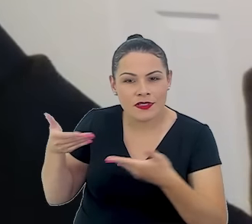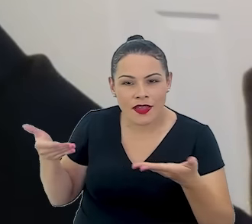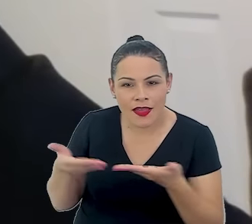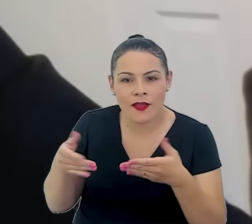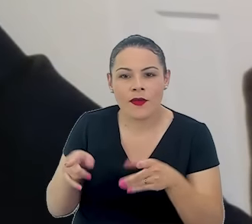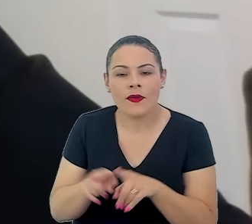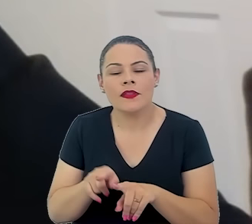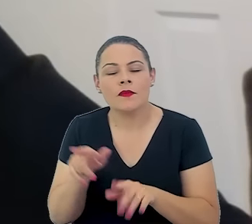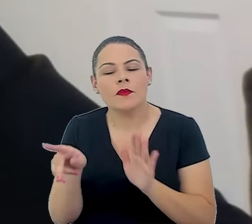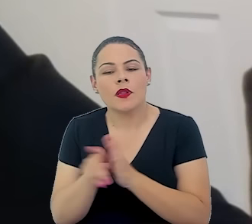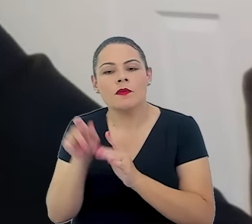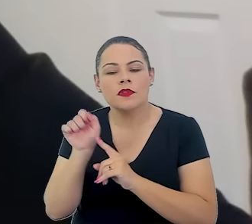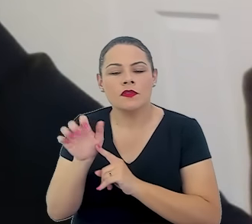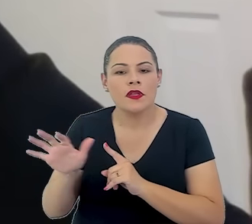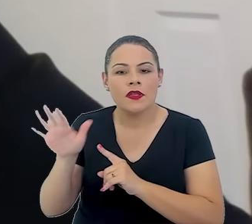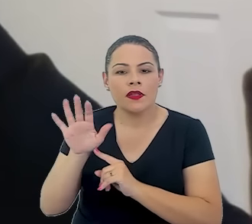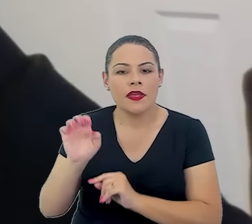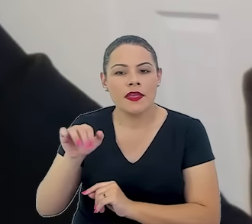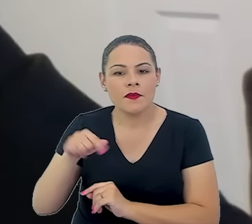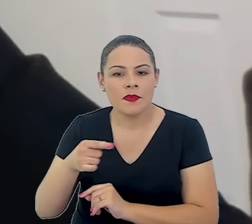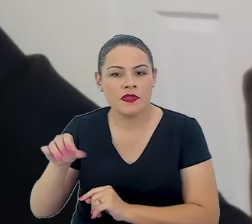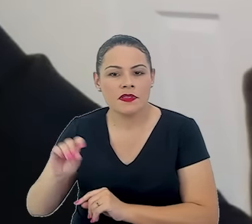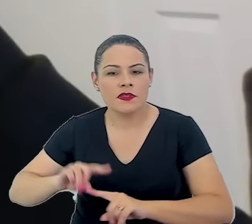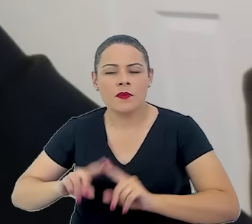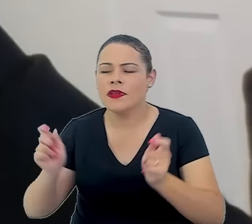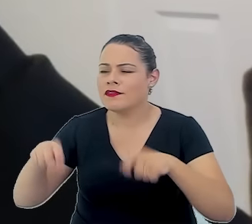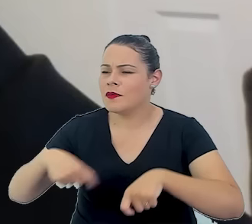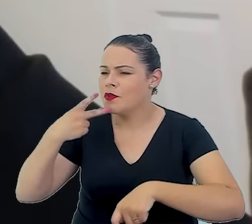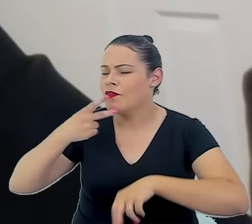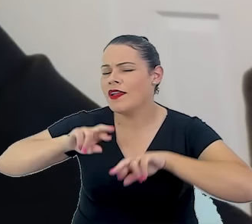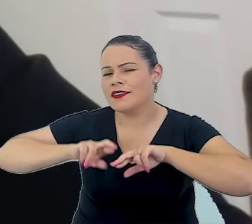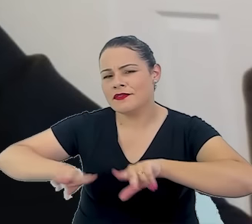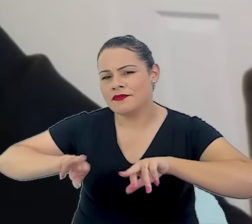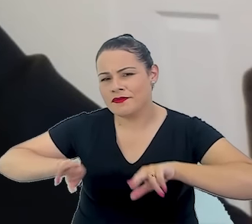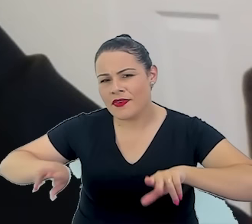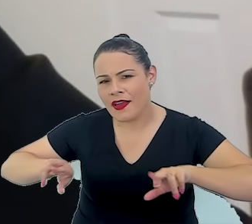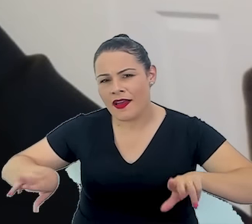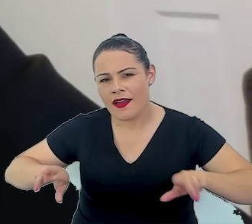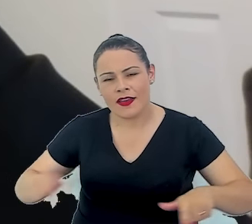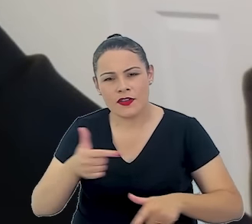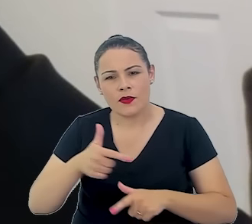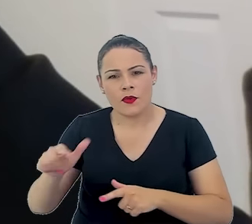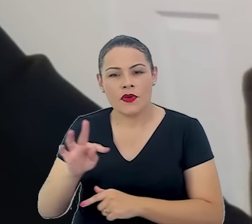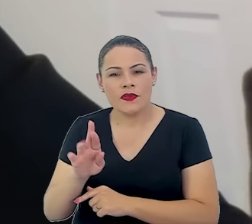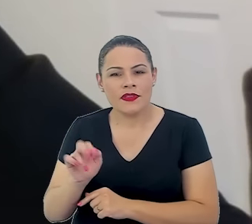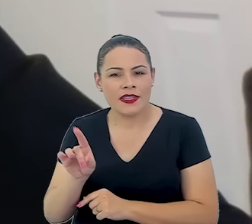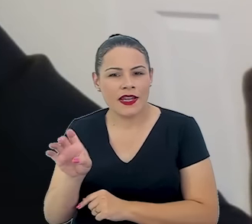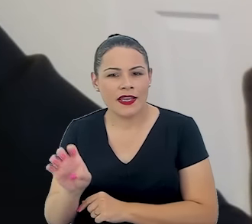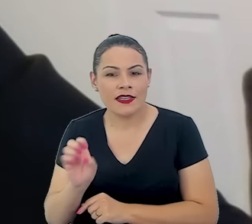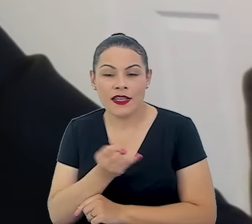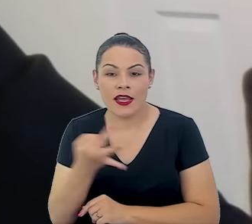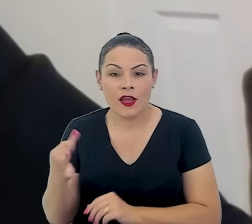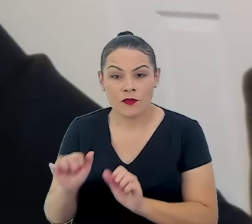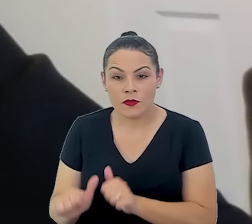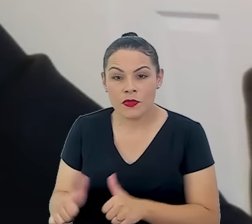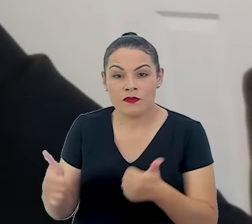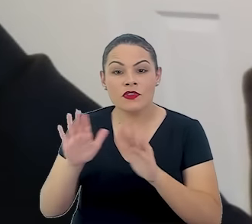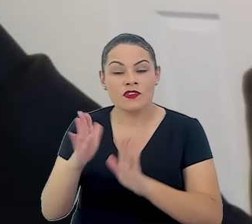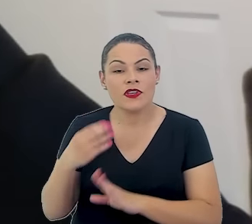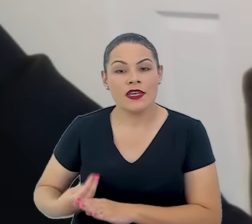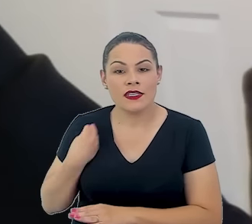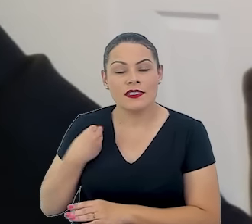daquela daquela emissão eh nós poderíamos citar uma série de outros ah a tradeoffs ou benefícios que já